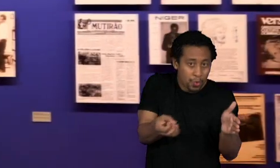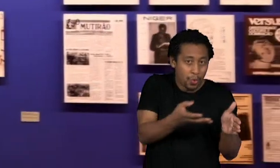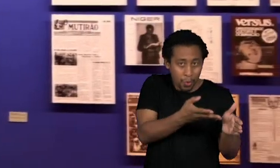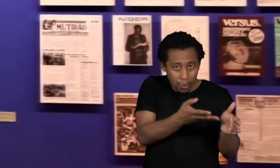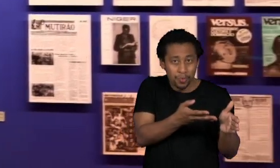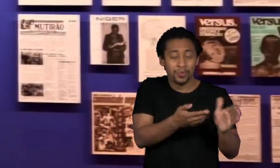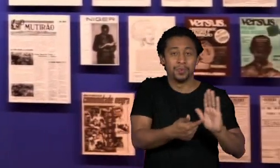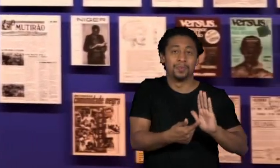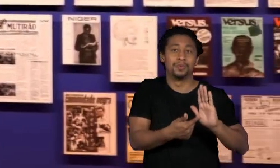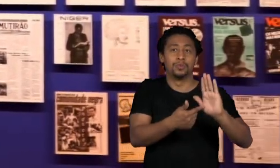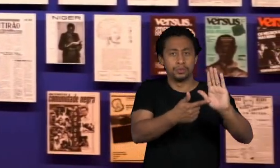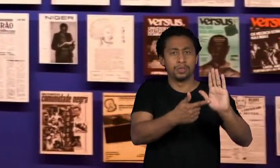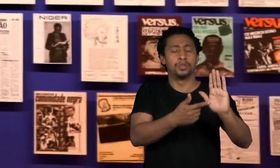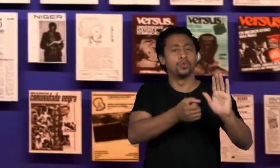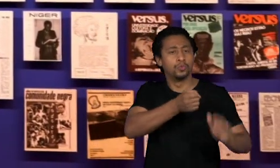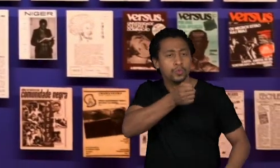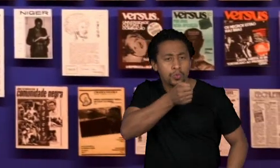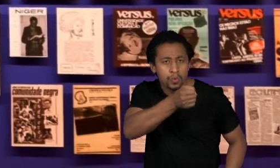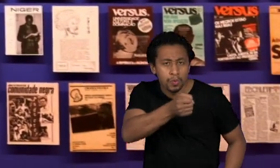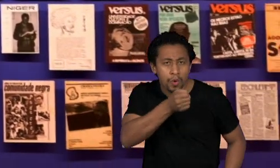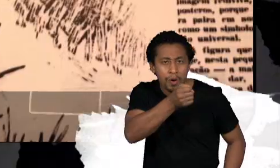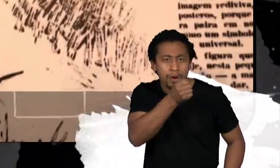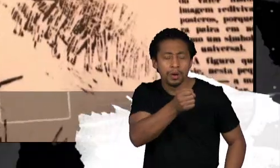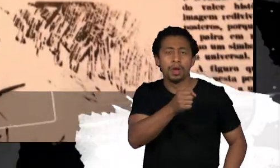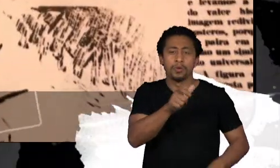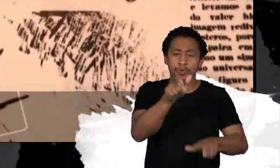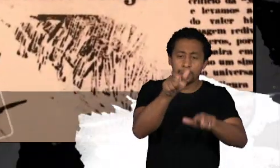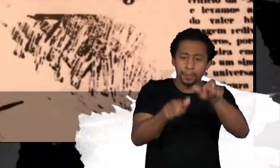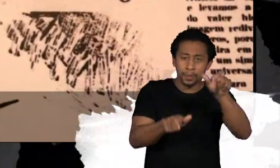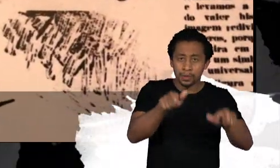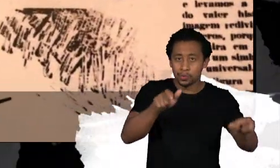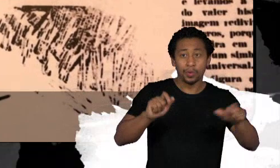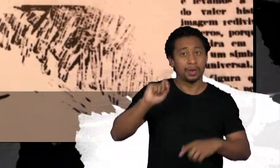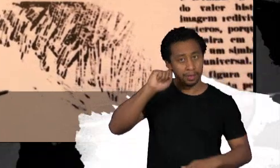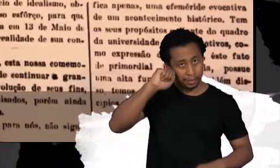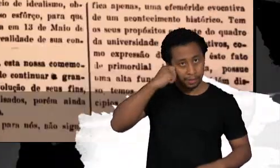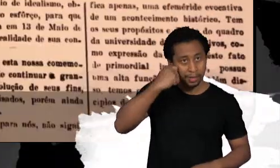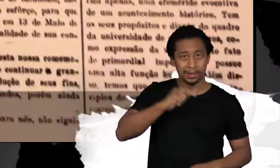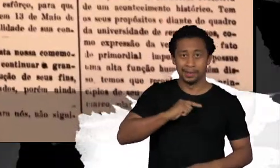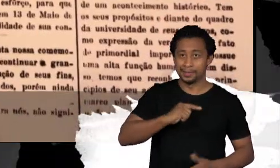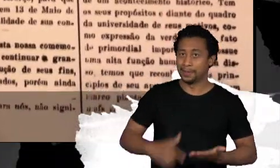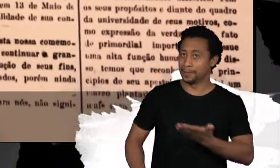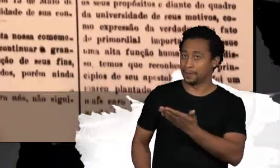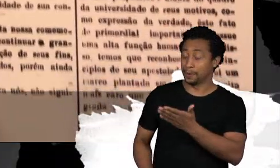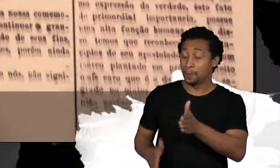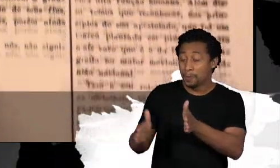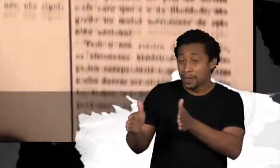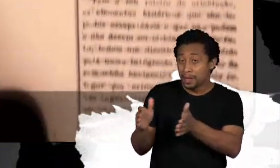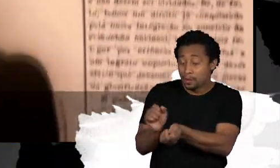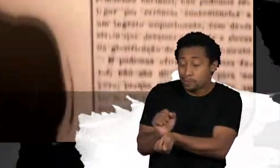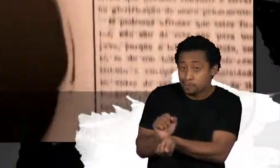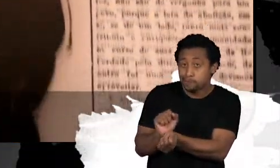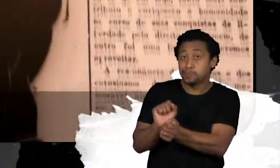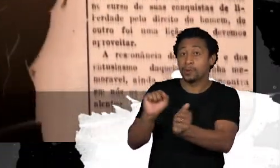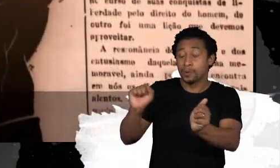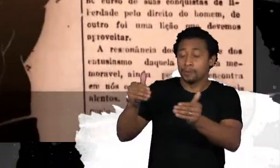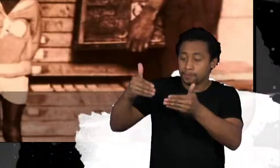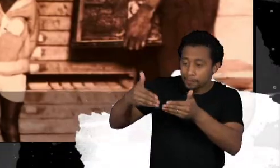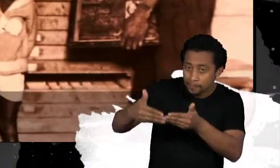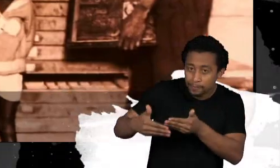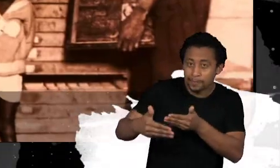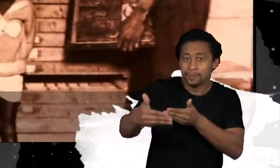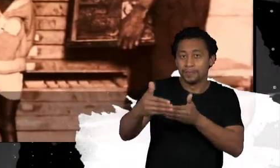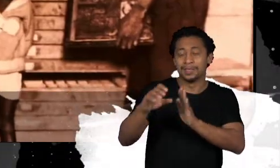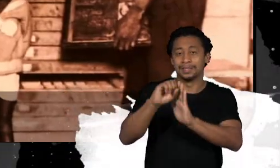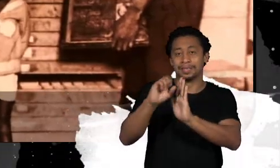à imprensa negra, por exemplo, então ainda no período da abolição e início do século